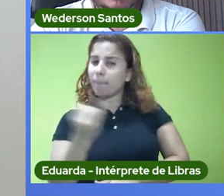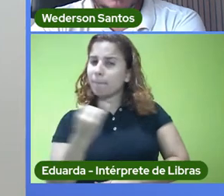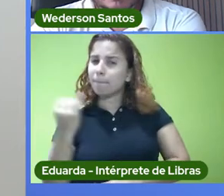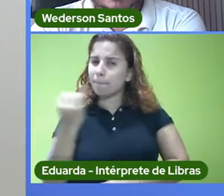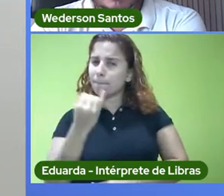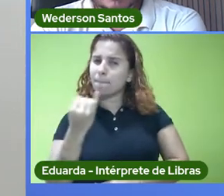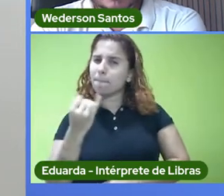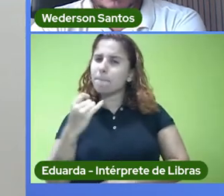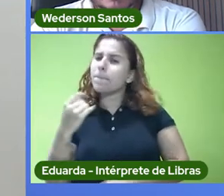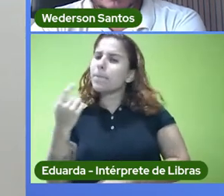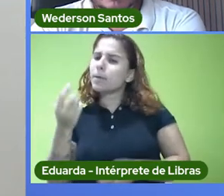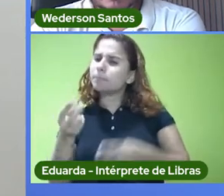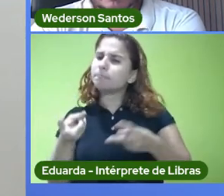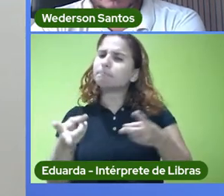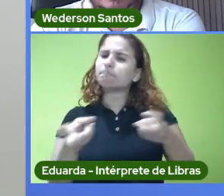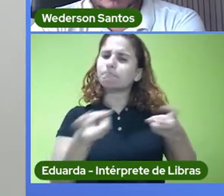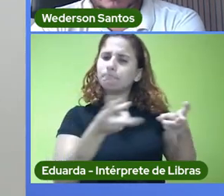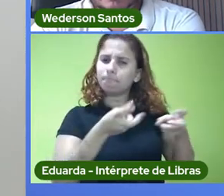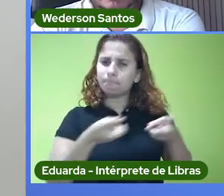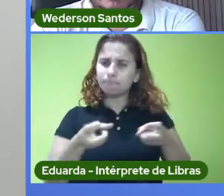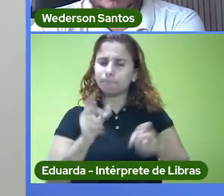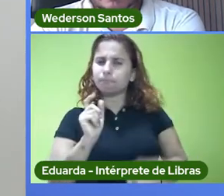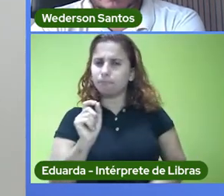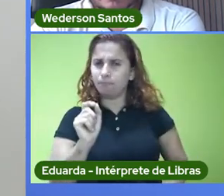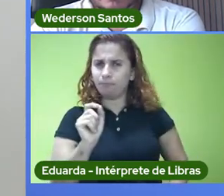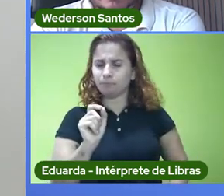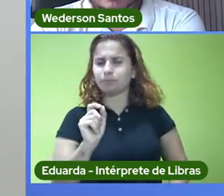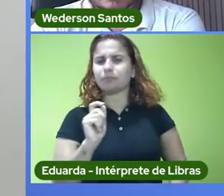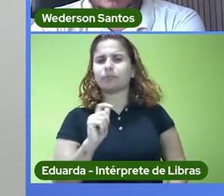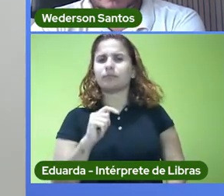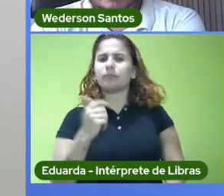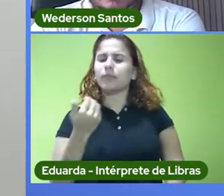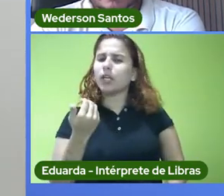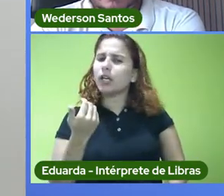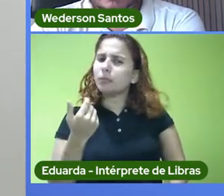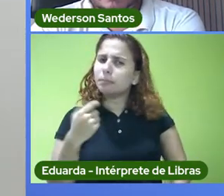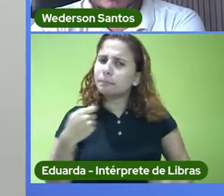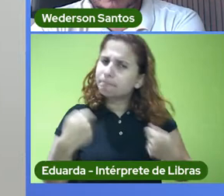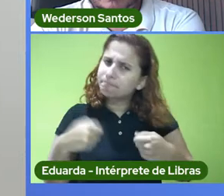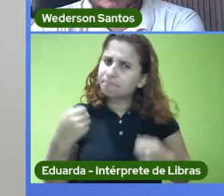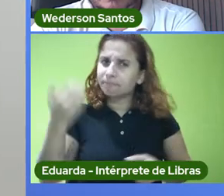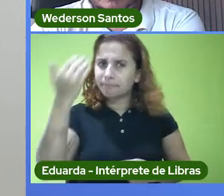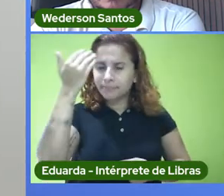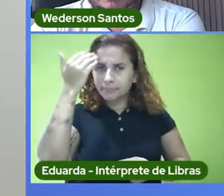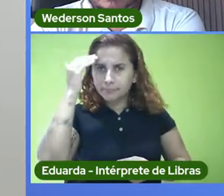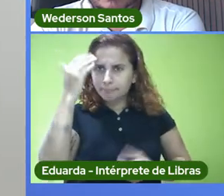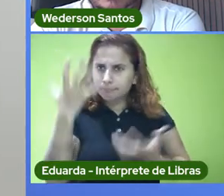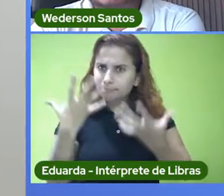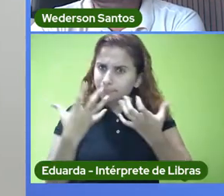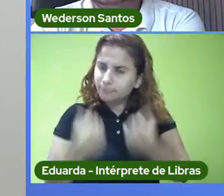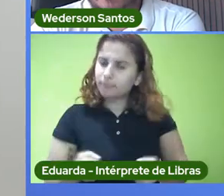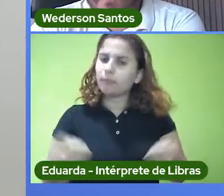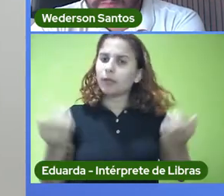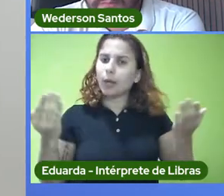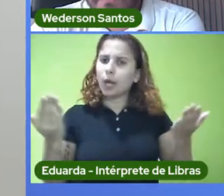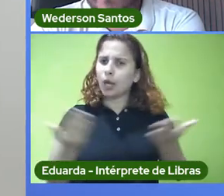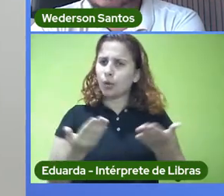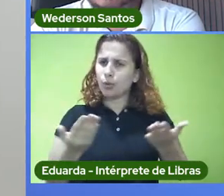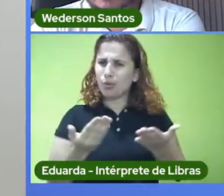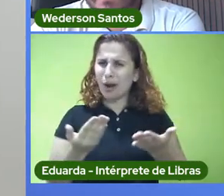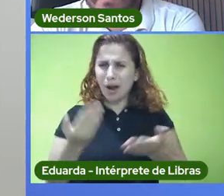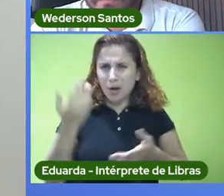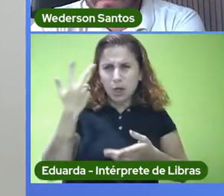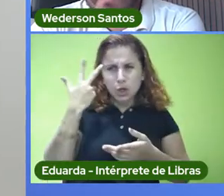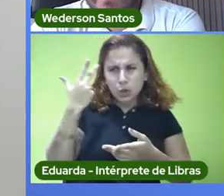reflexão, de a gente entender e aceitar uma ação agora, né, necessária, de não normalizar esse processo